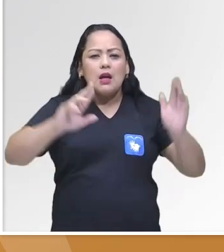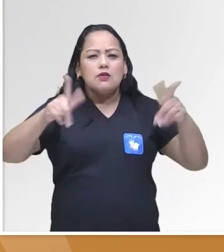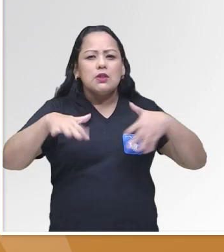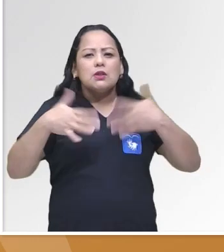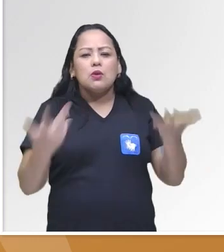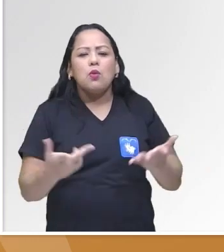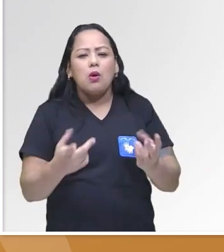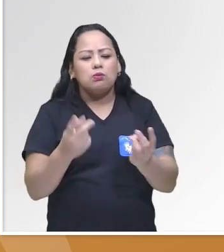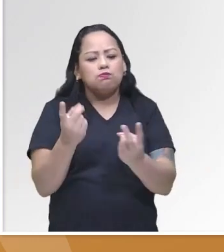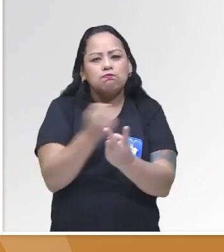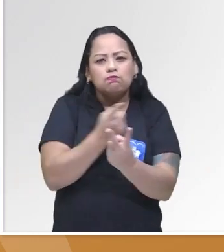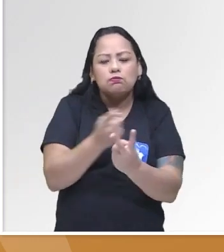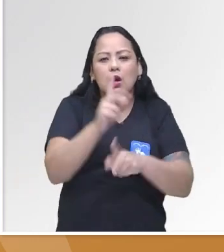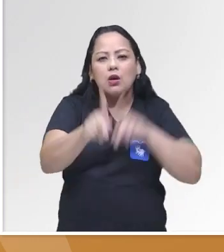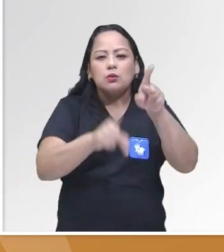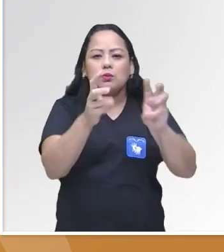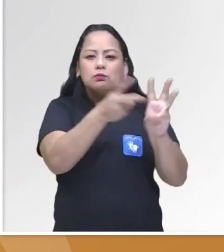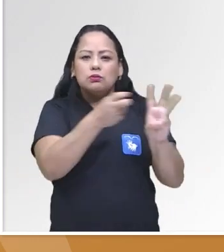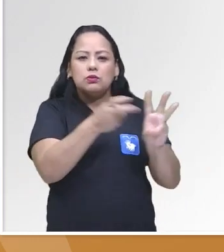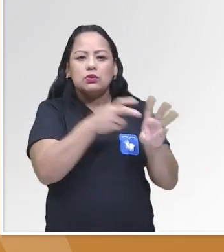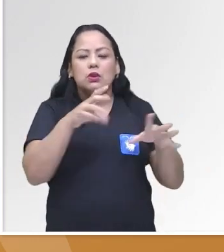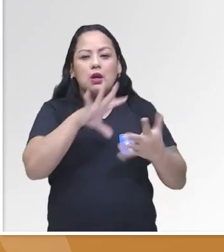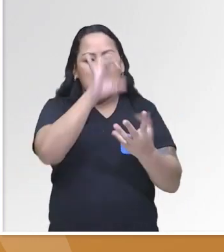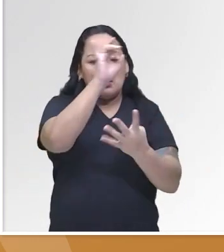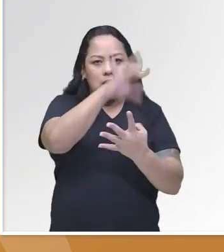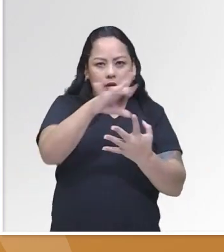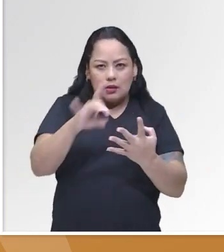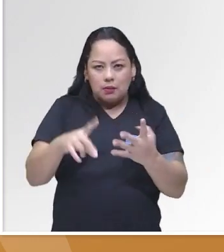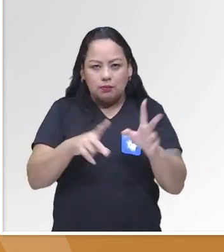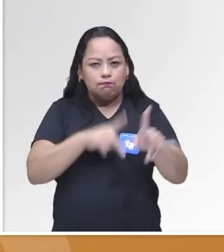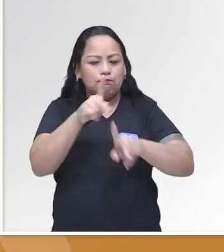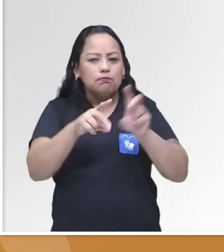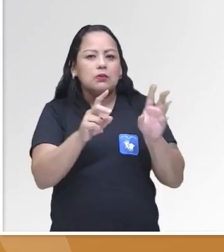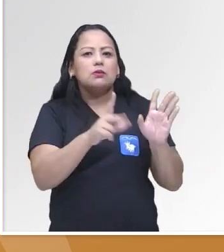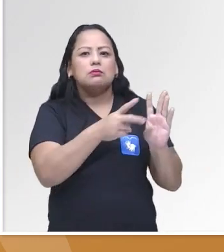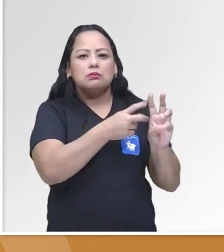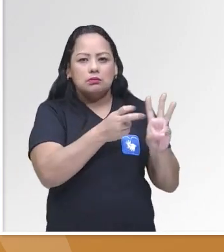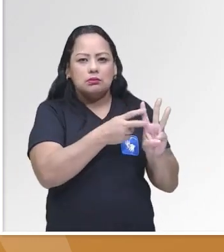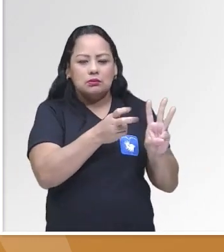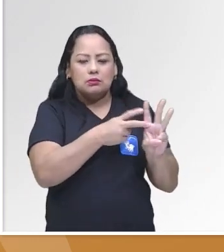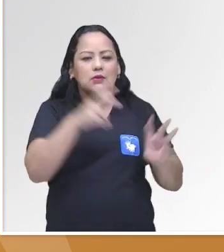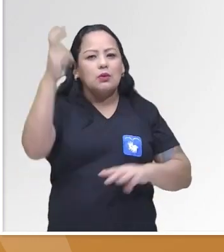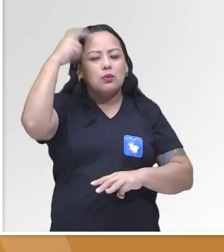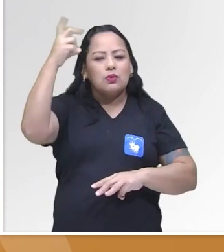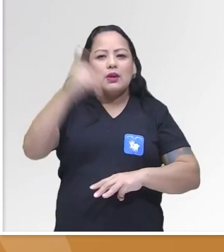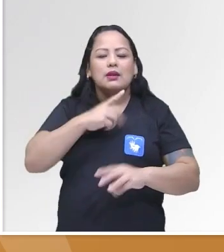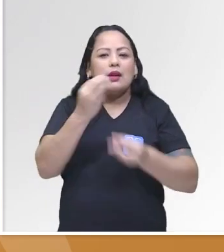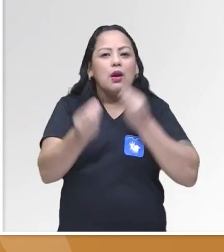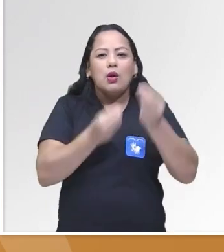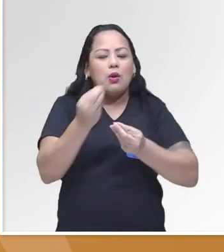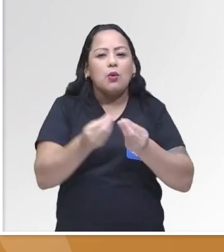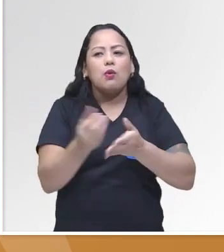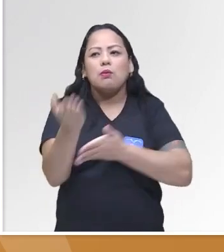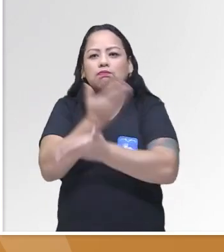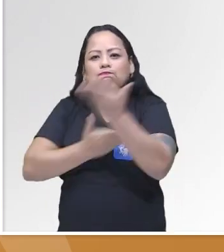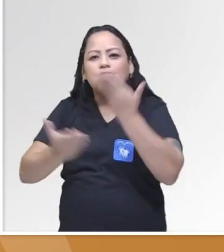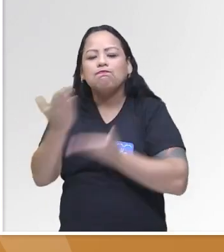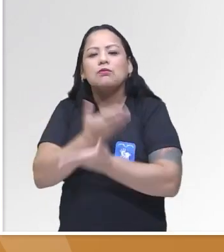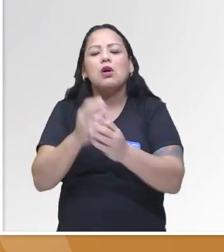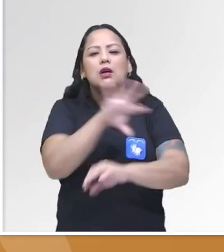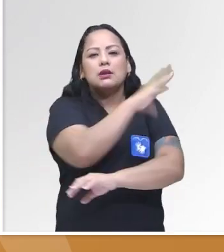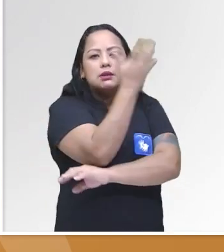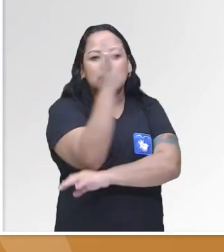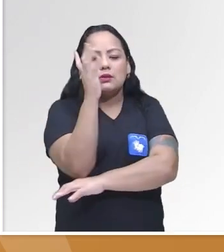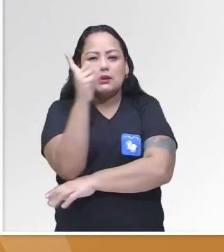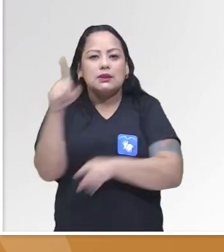entre esses povos, então, professora? Cada povo indígena possui uma cultura, um modo de se relacionar com a natureza,